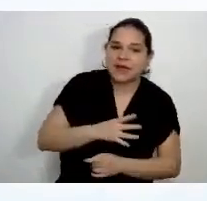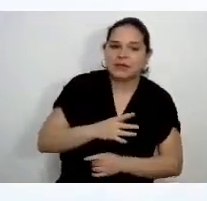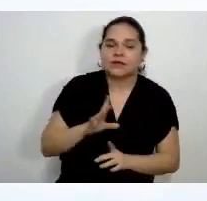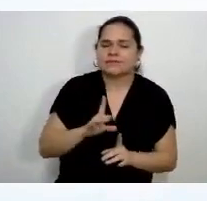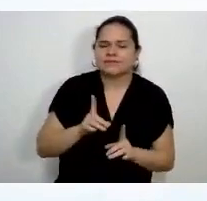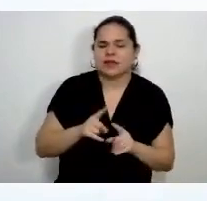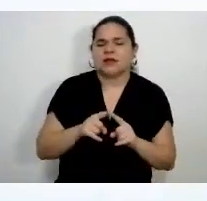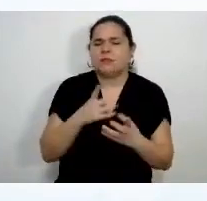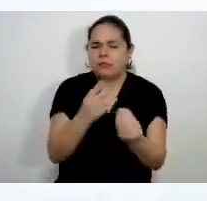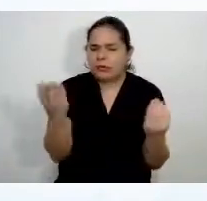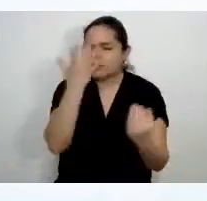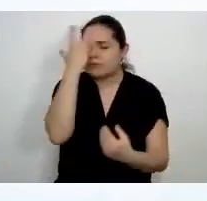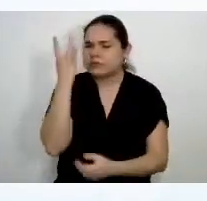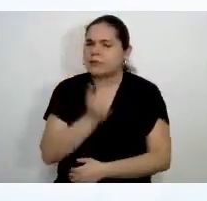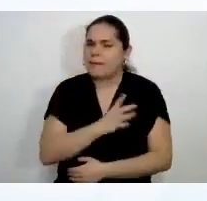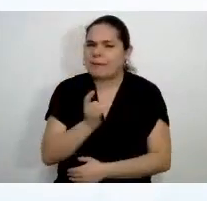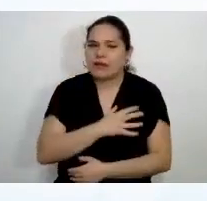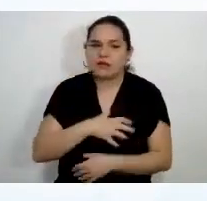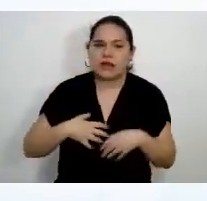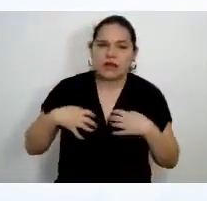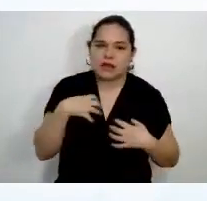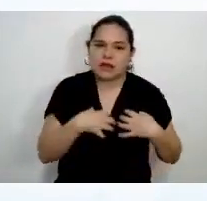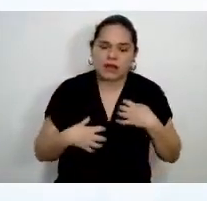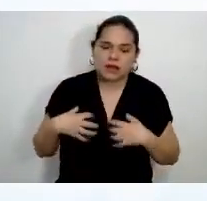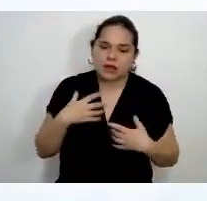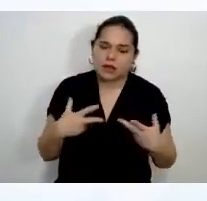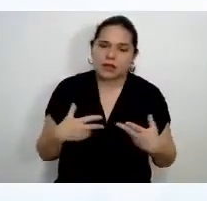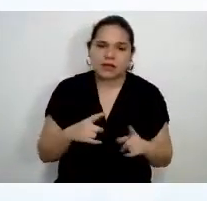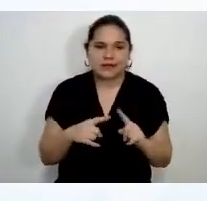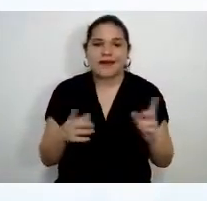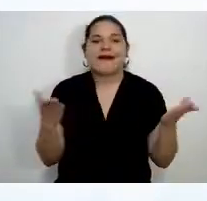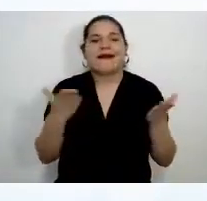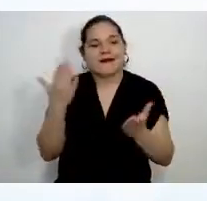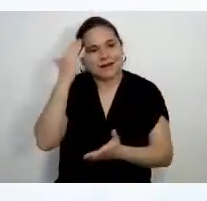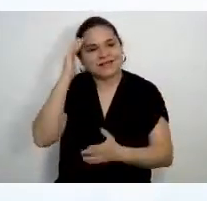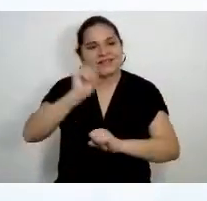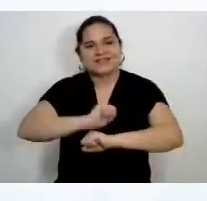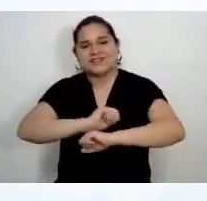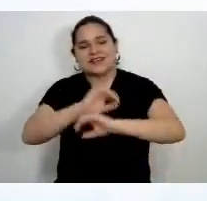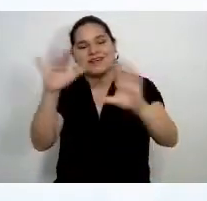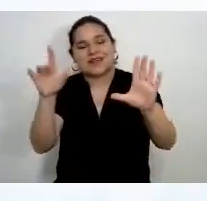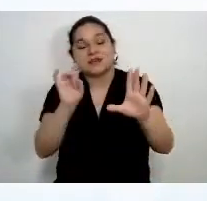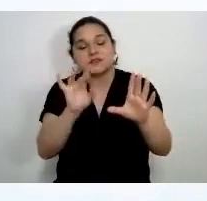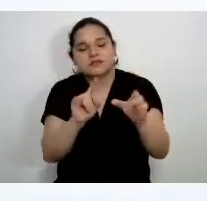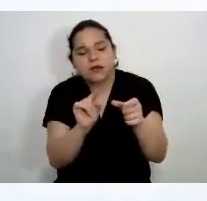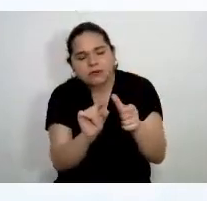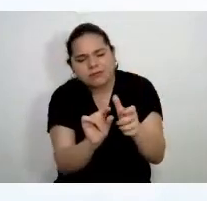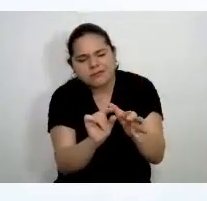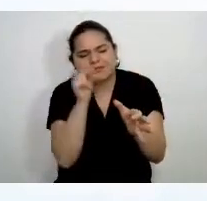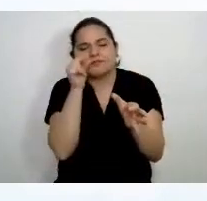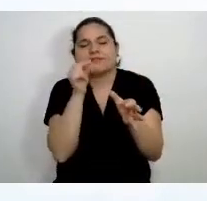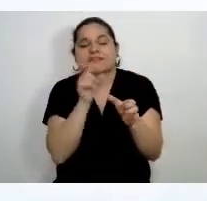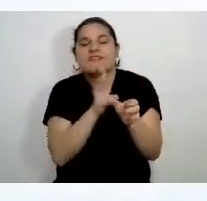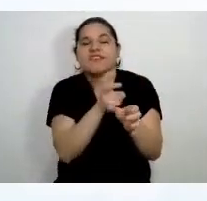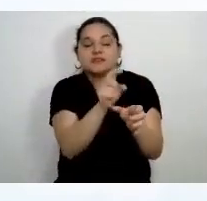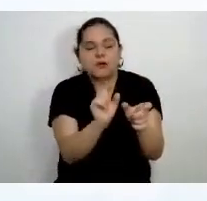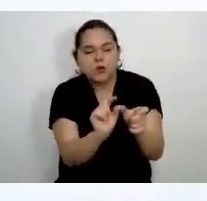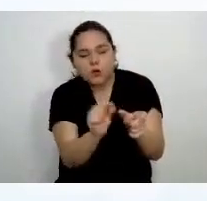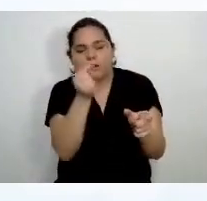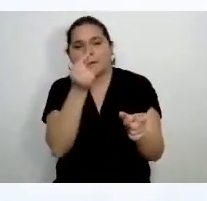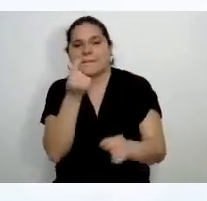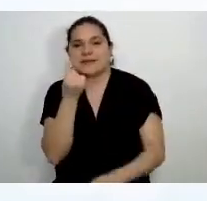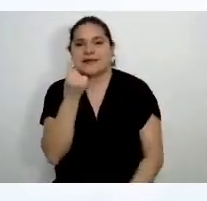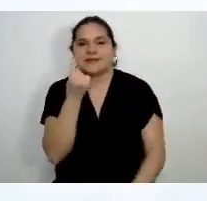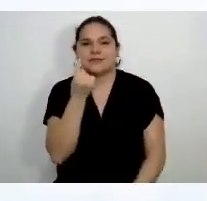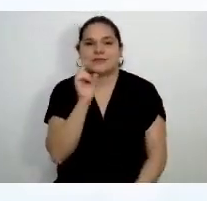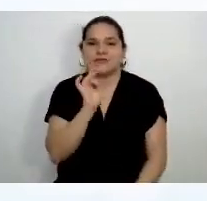mas tinha toda aquela política dos anti-vacina, porque a vacina ia causar doença. Então, foi tão importante o senhor,